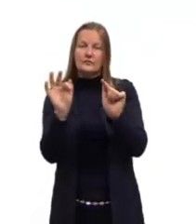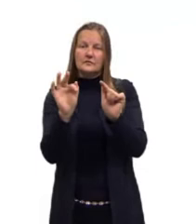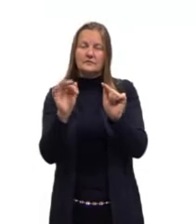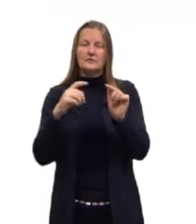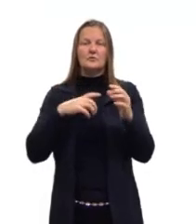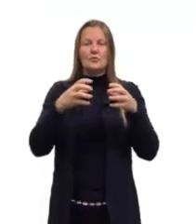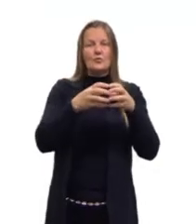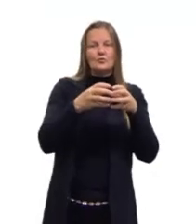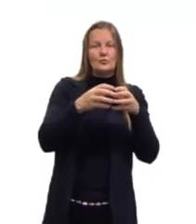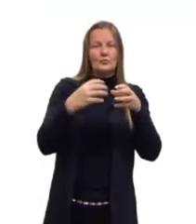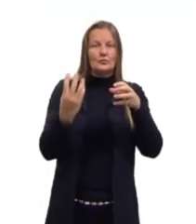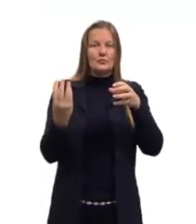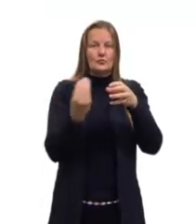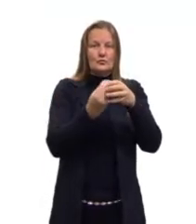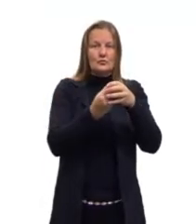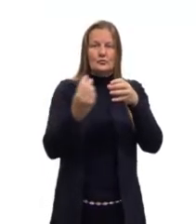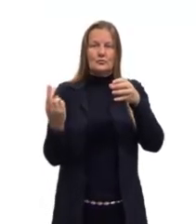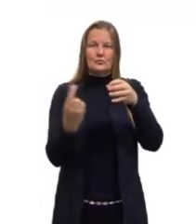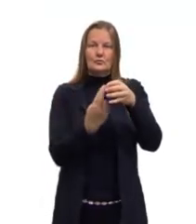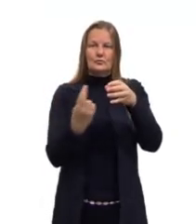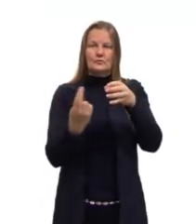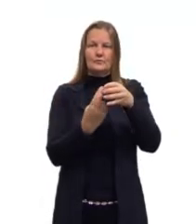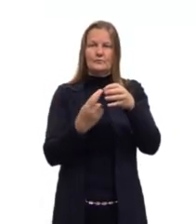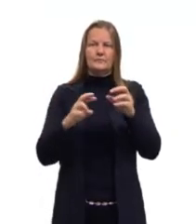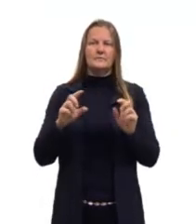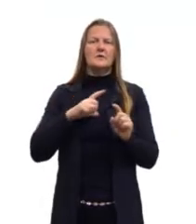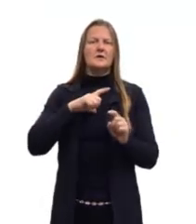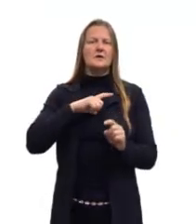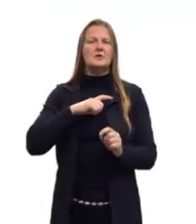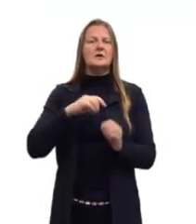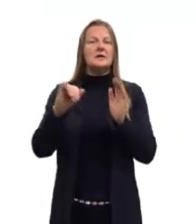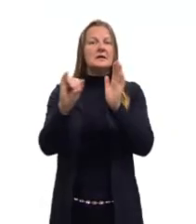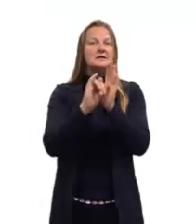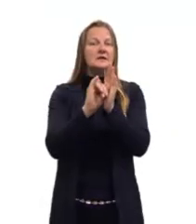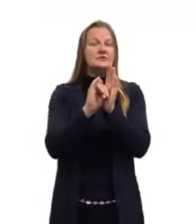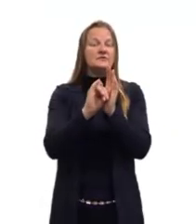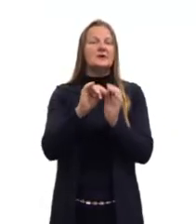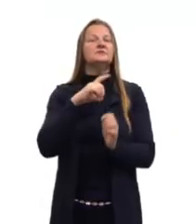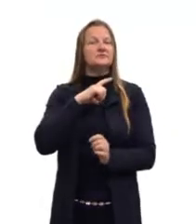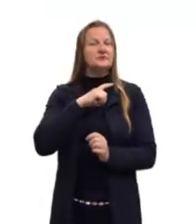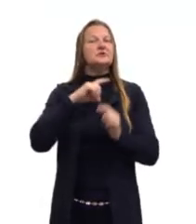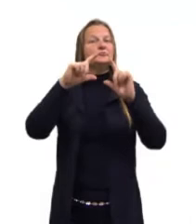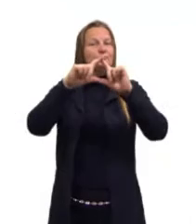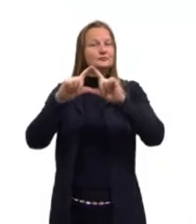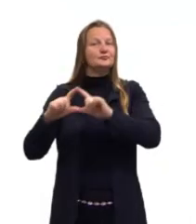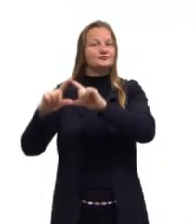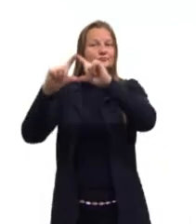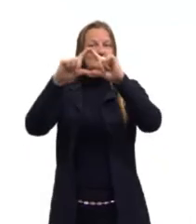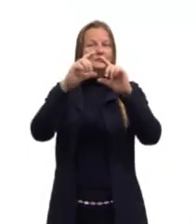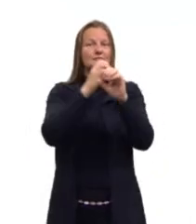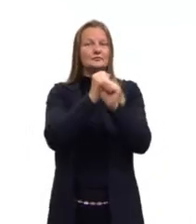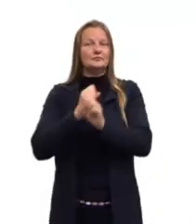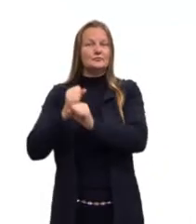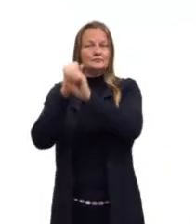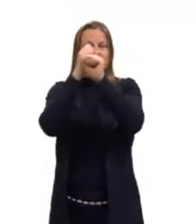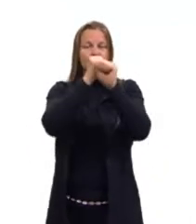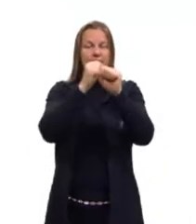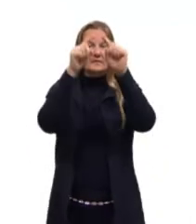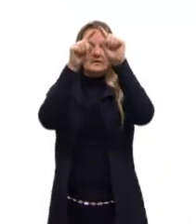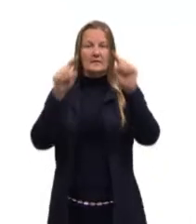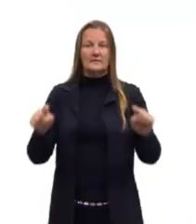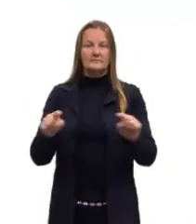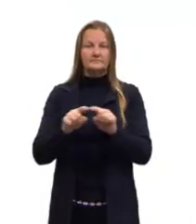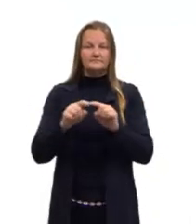arco essas relações também são chamadas de identidades trigonométricas a trigonometria